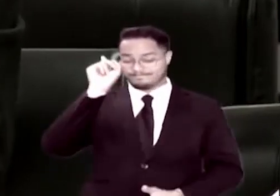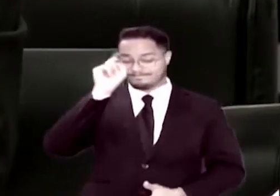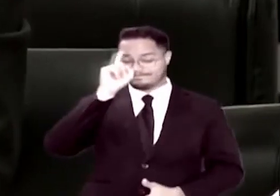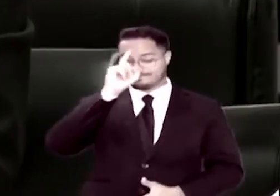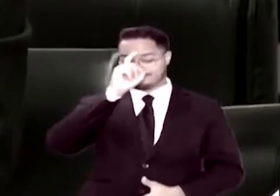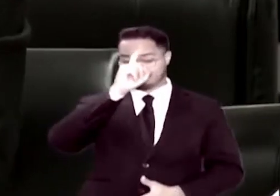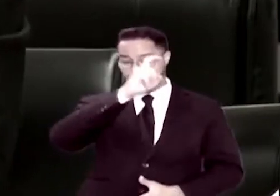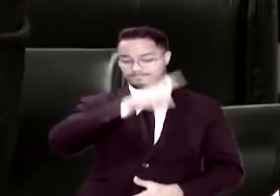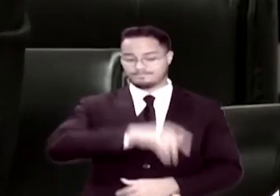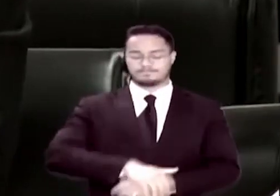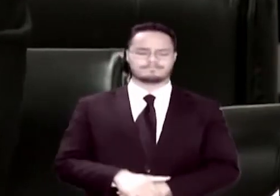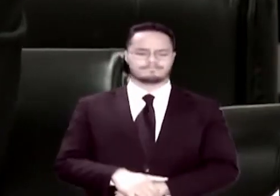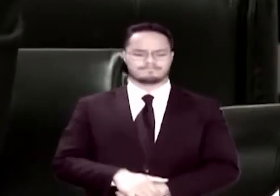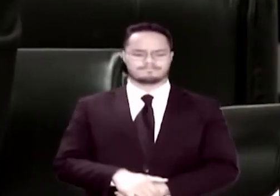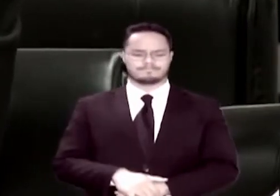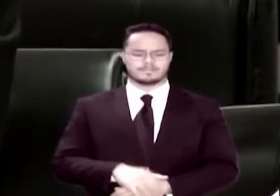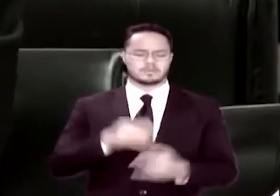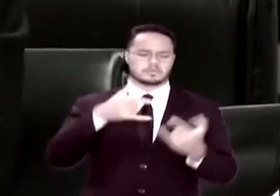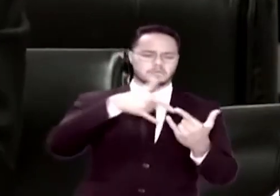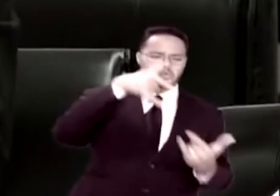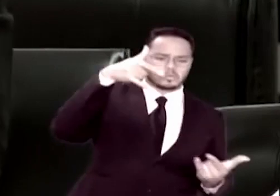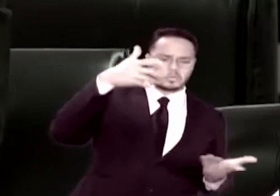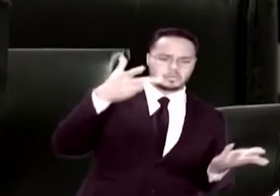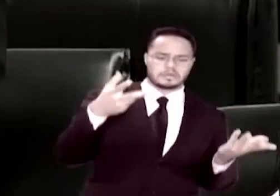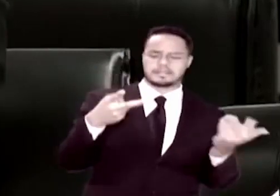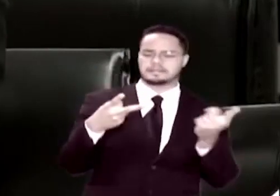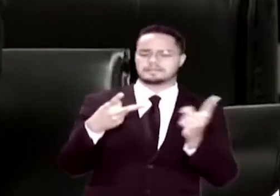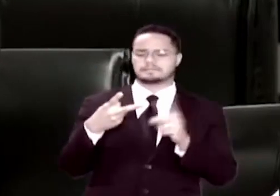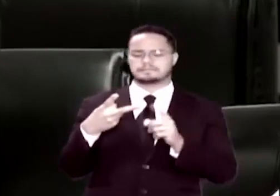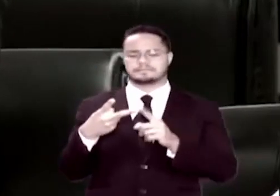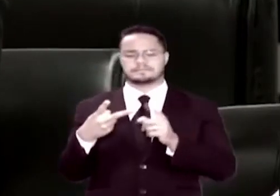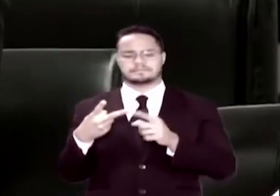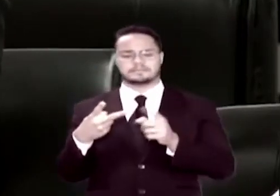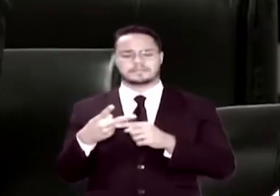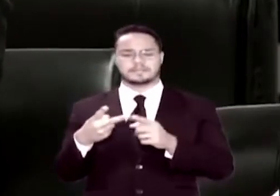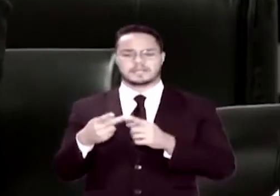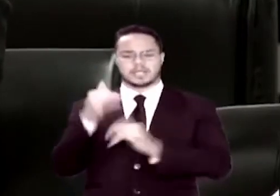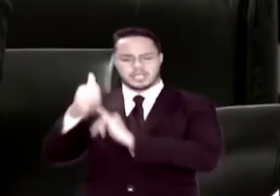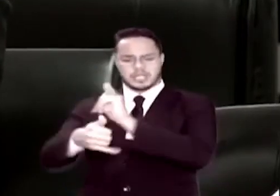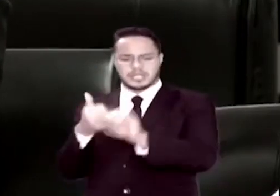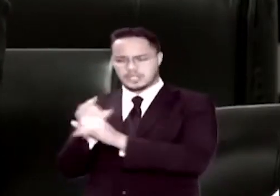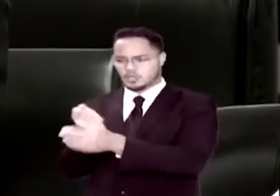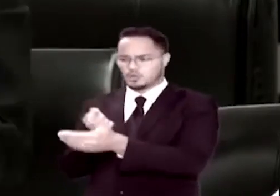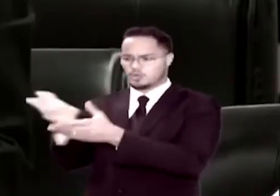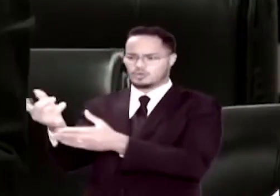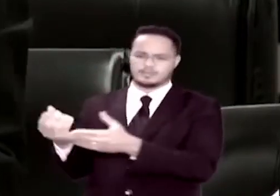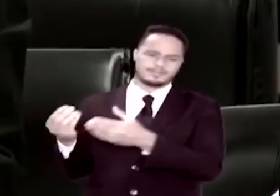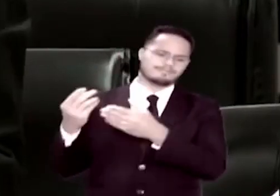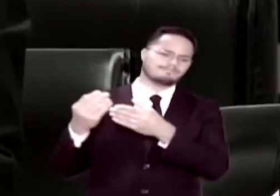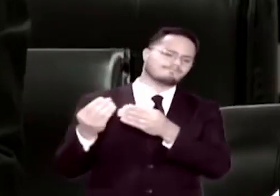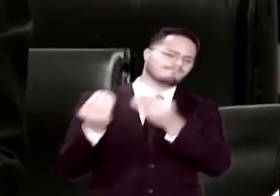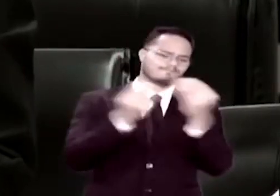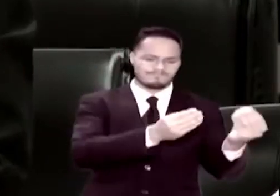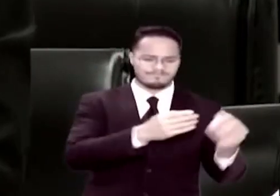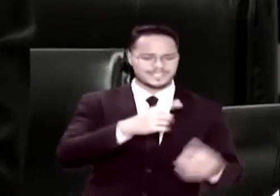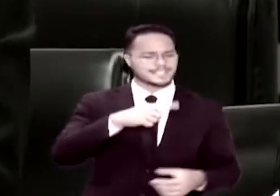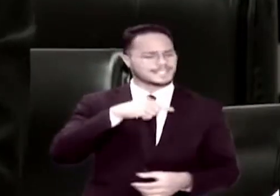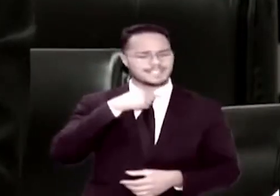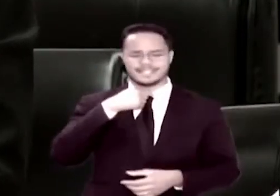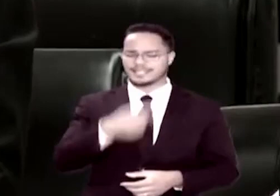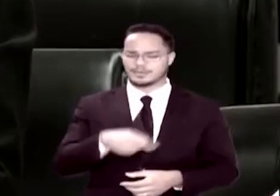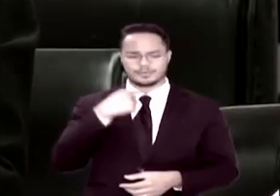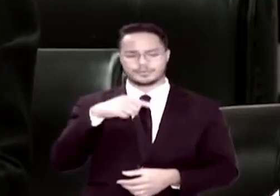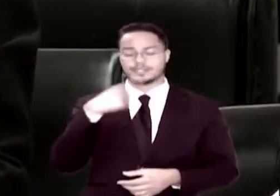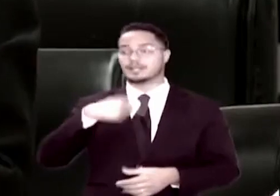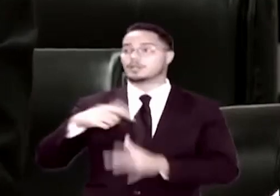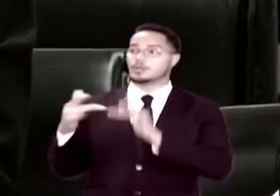correspondência não chega as entregas não chegam nós já fizemos contato inclusive com a secretária